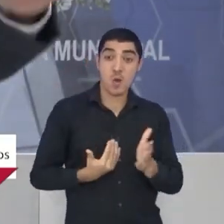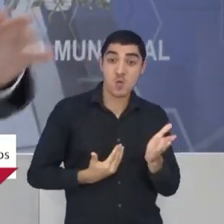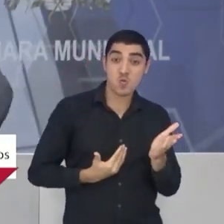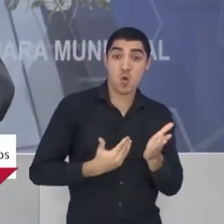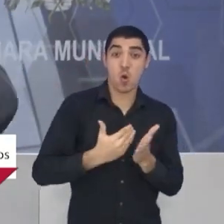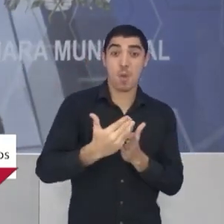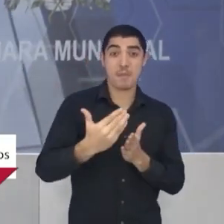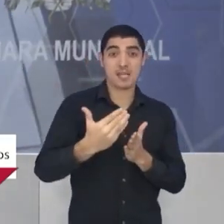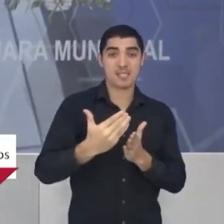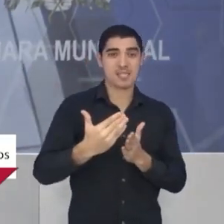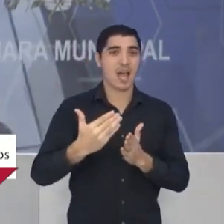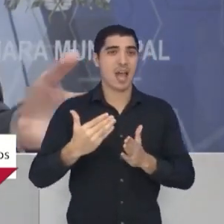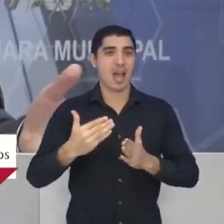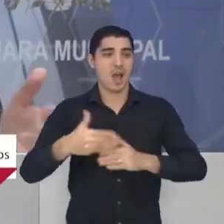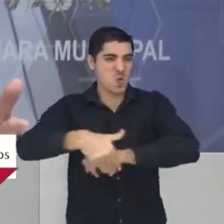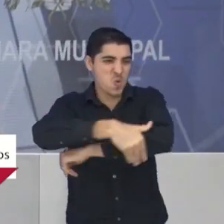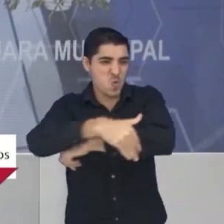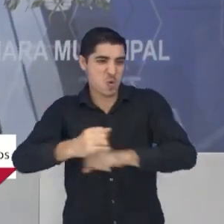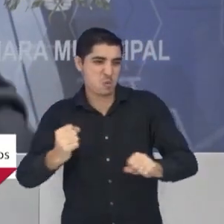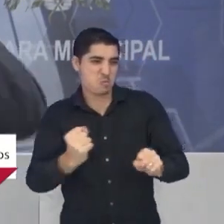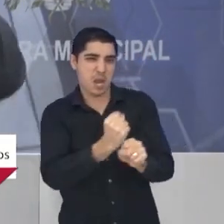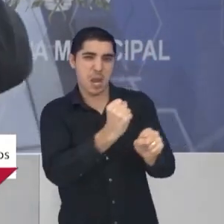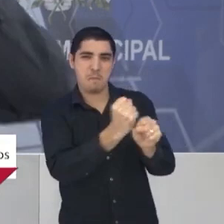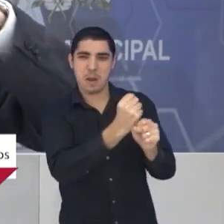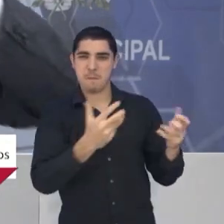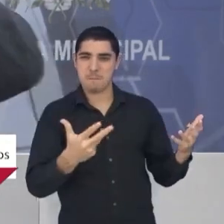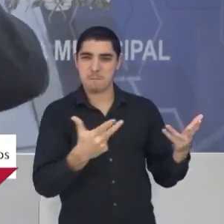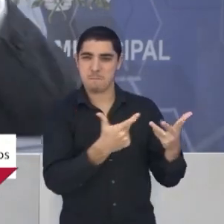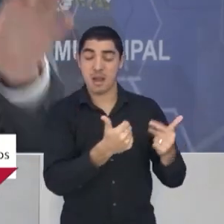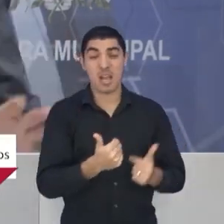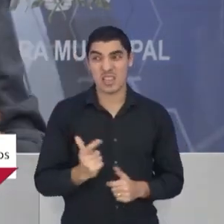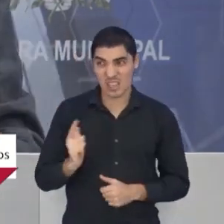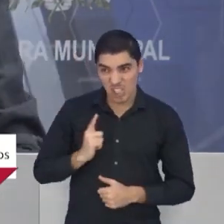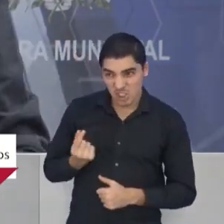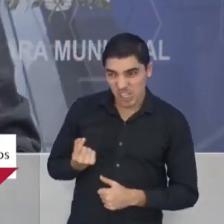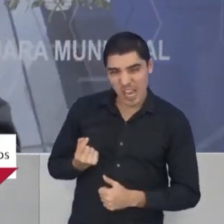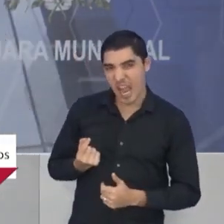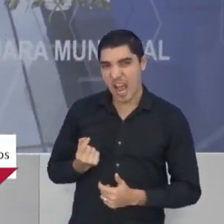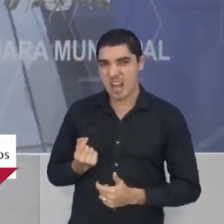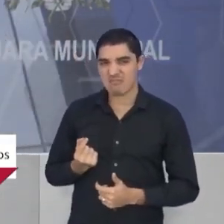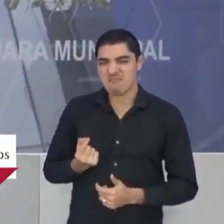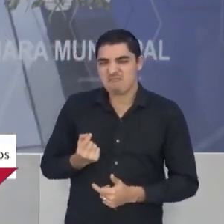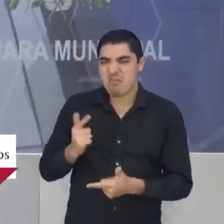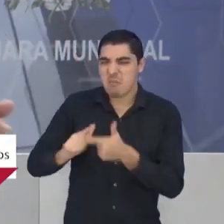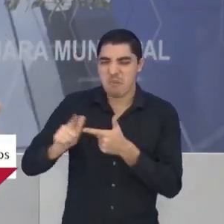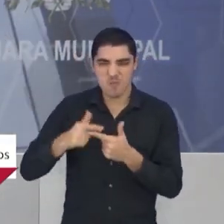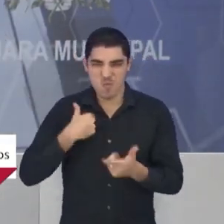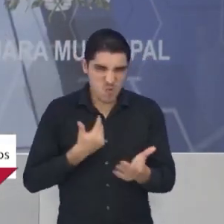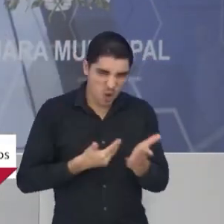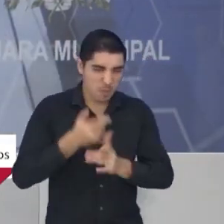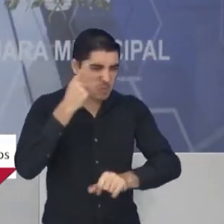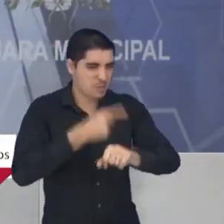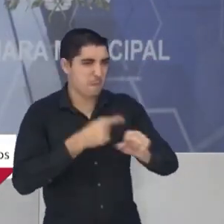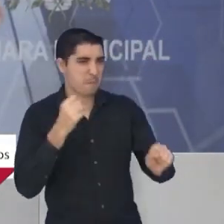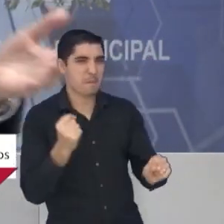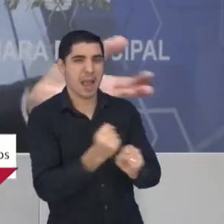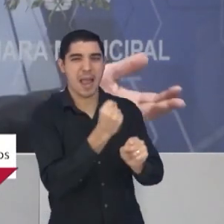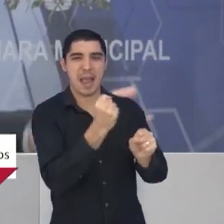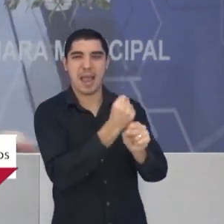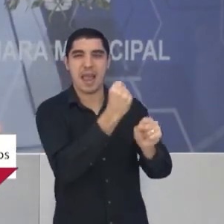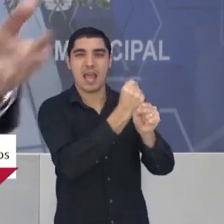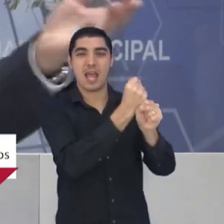Espetacular tem dinheiro Ah não sei mas é o começo né E aí vai e aí depois fica aquele elefante